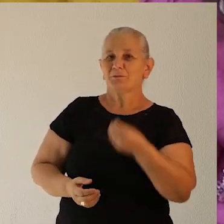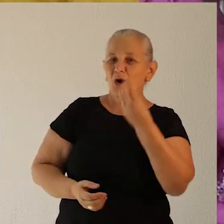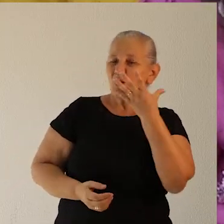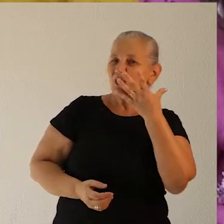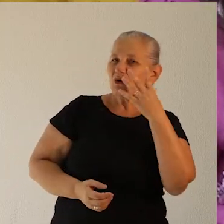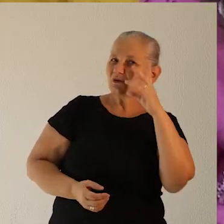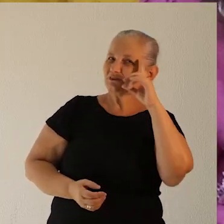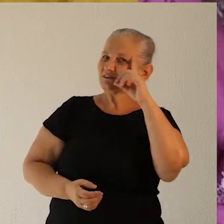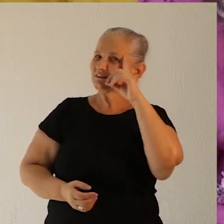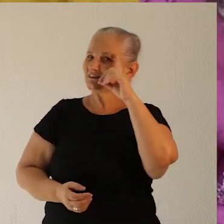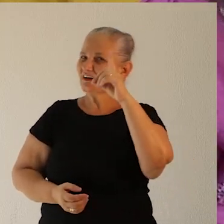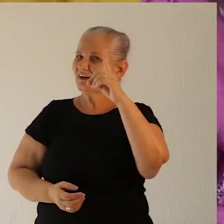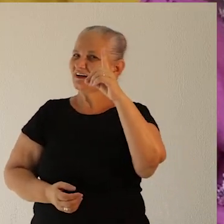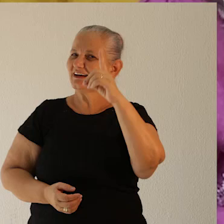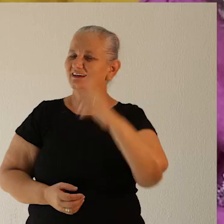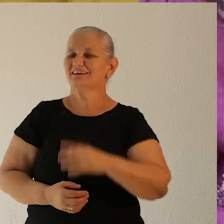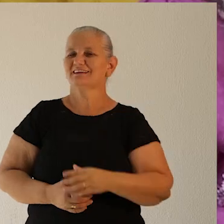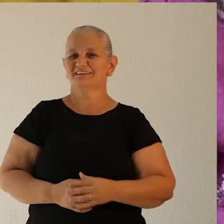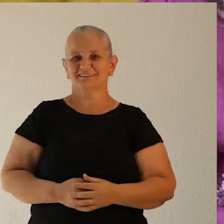bom dia.